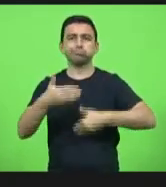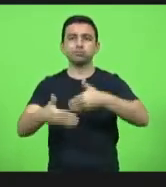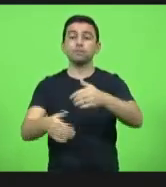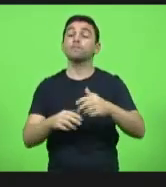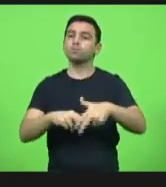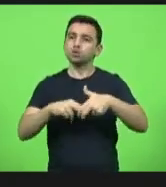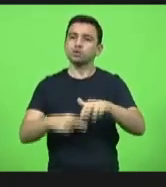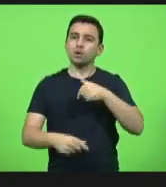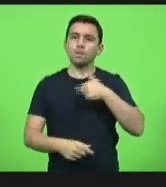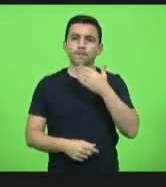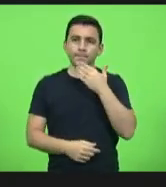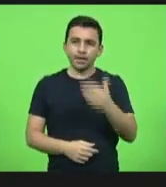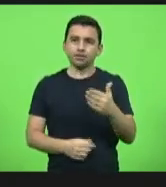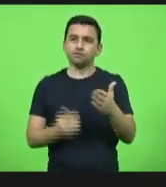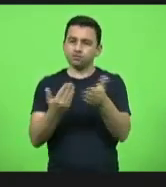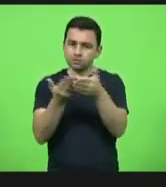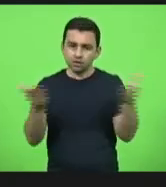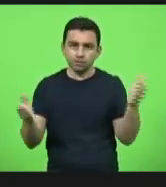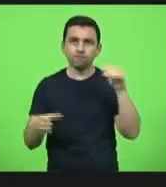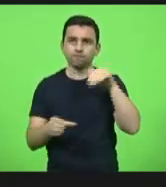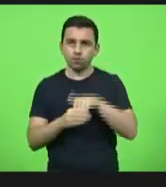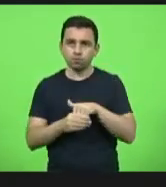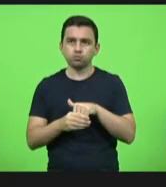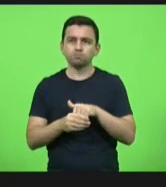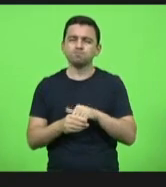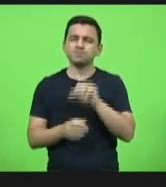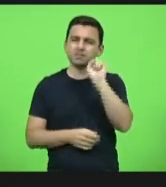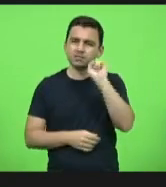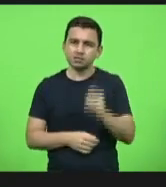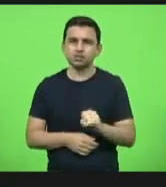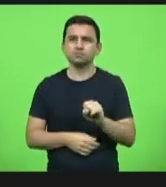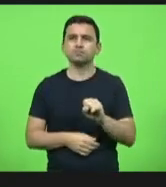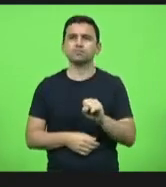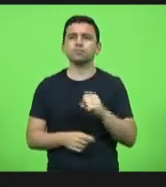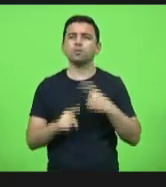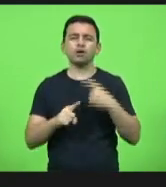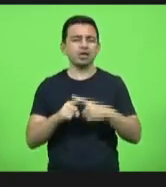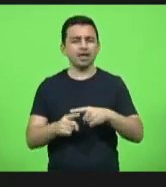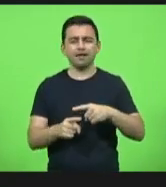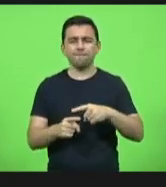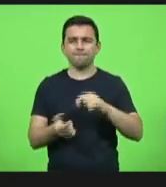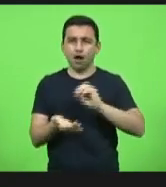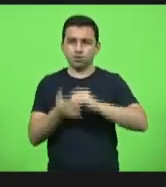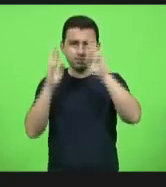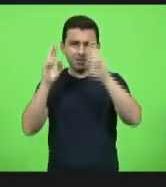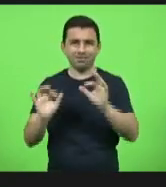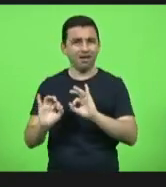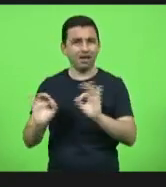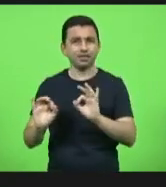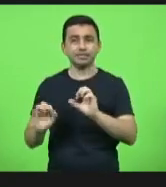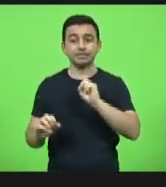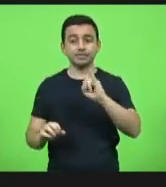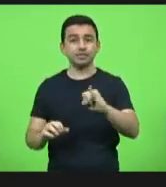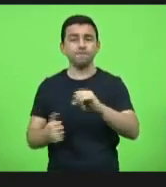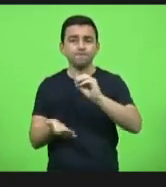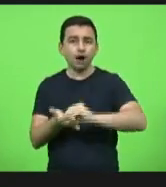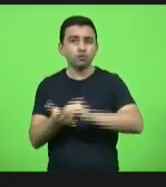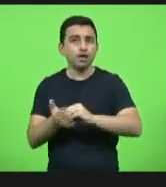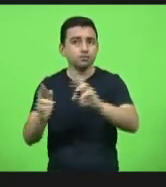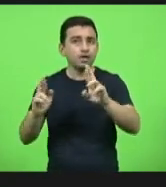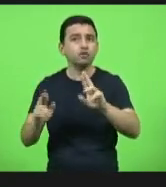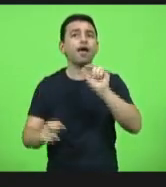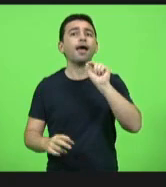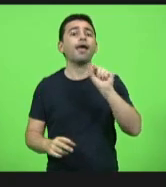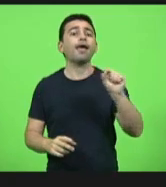peço o voto dos senhores nesse requerimento, sim, porque não é desrespeito algum. Se alguém está sendo desrespeitado em Santa Catarina hoje, são